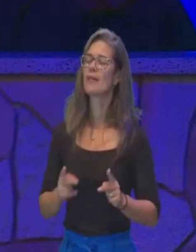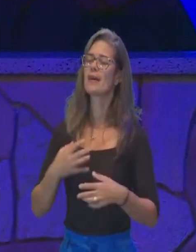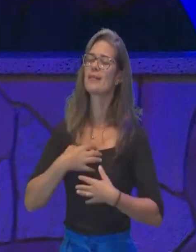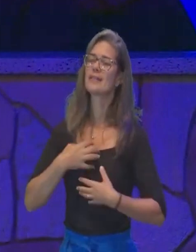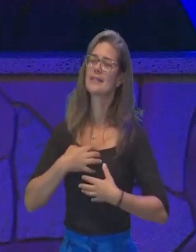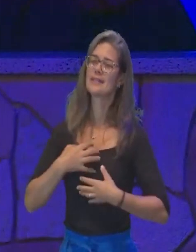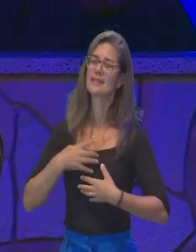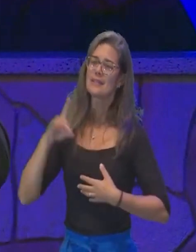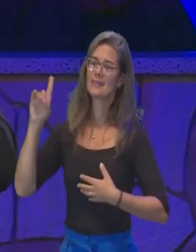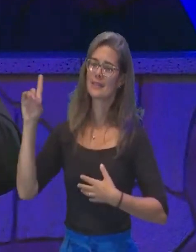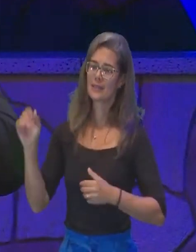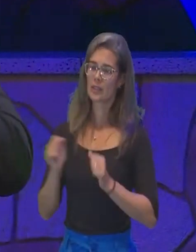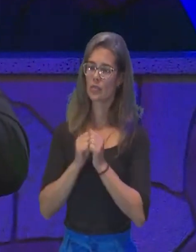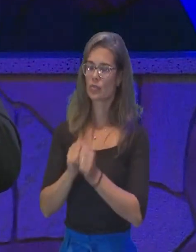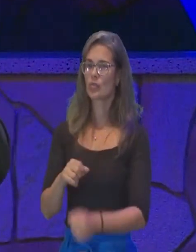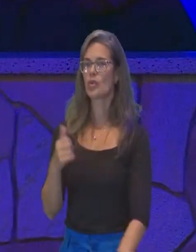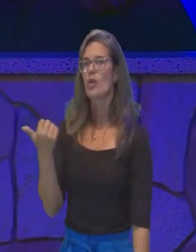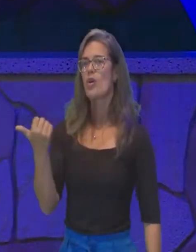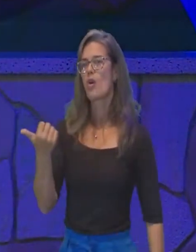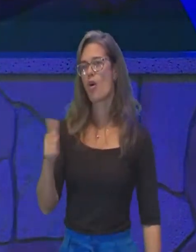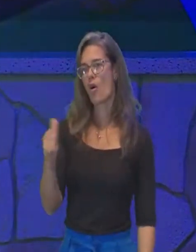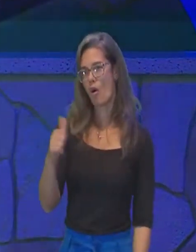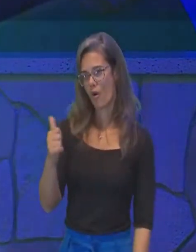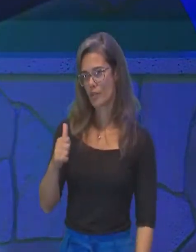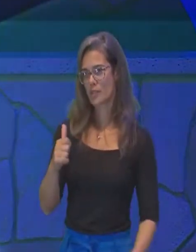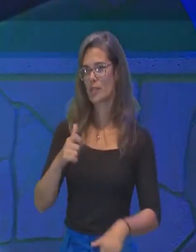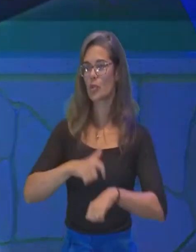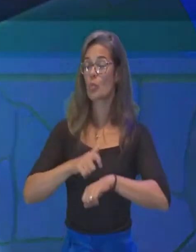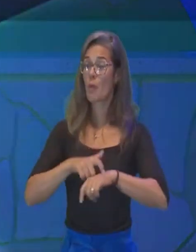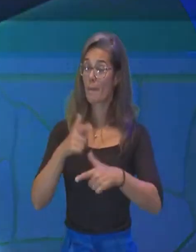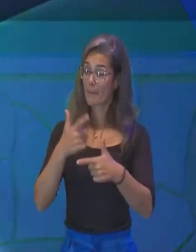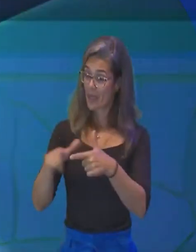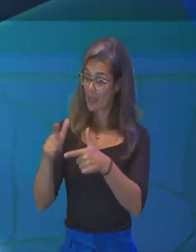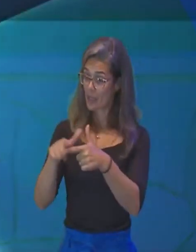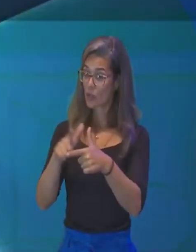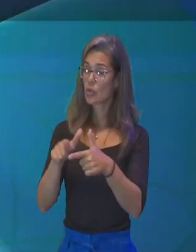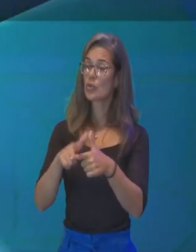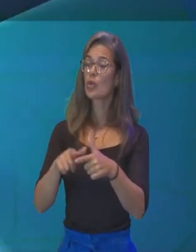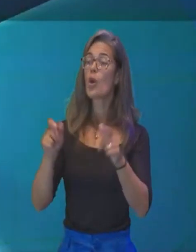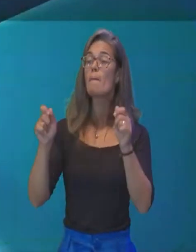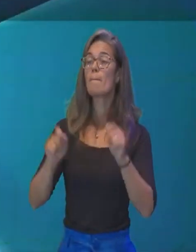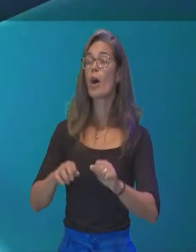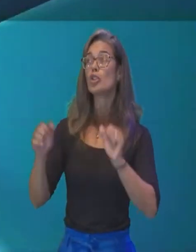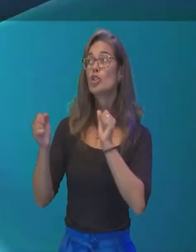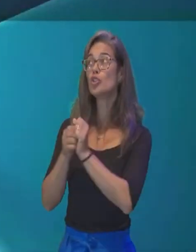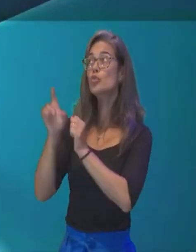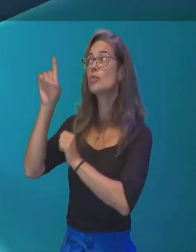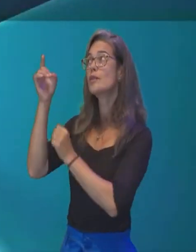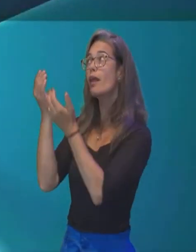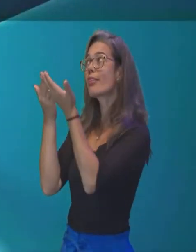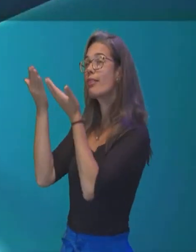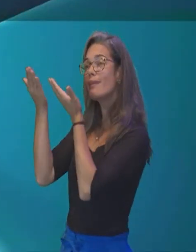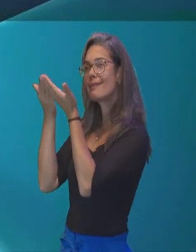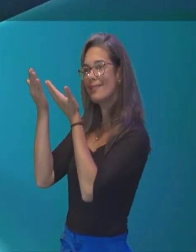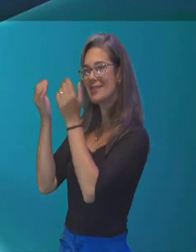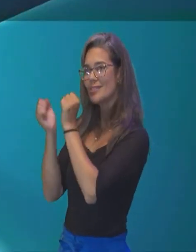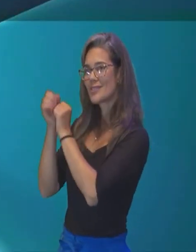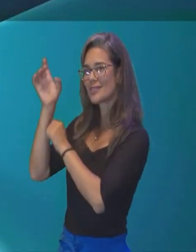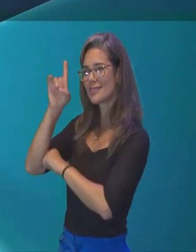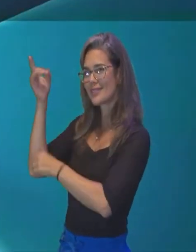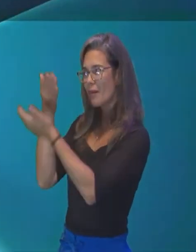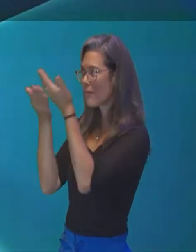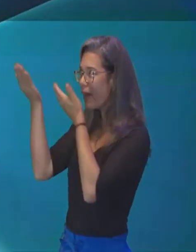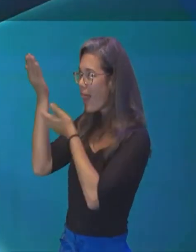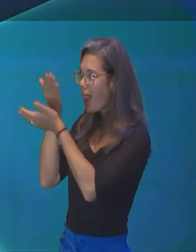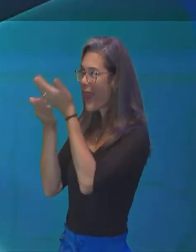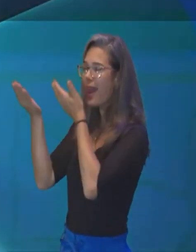da calma. 11. No meio da crise, submeta-se à terapia divina, queridos. Assim como Elias respondeu: